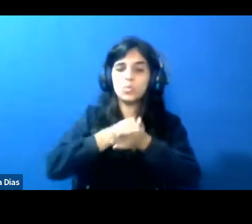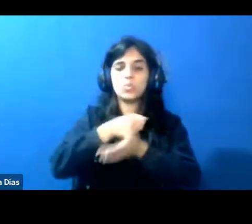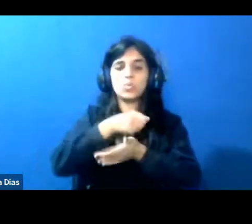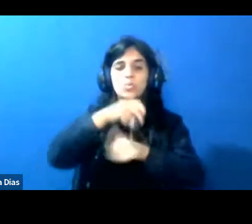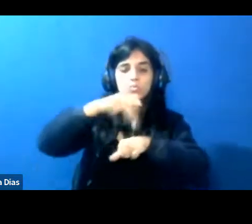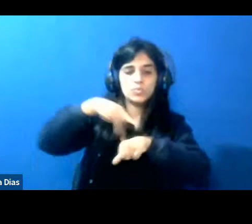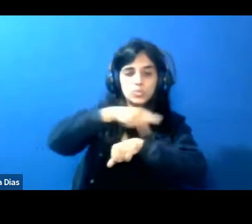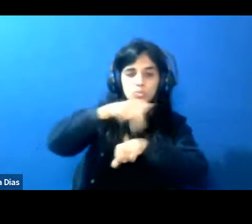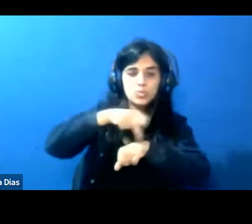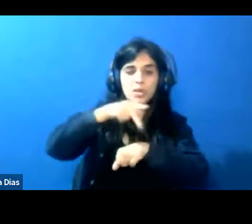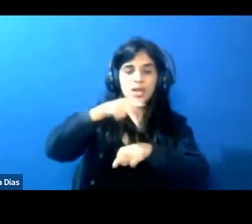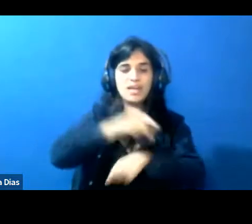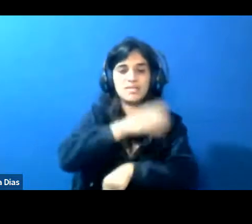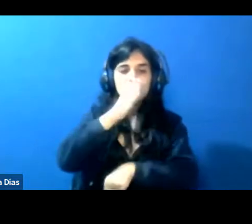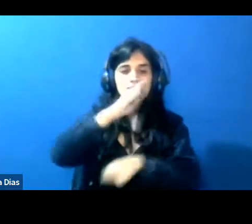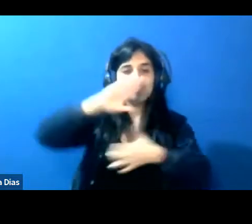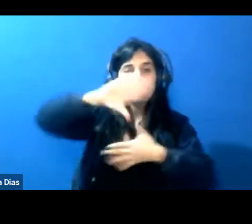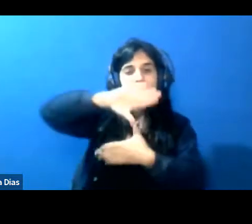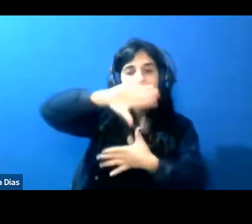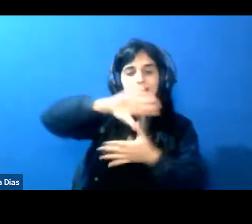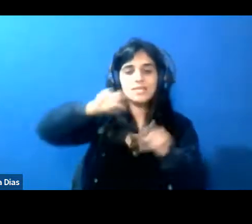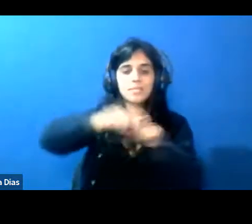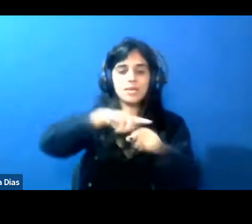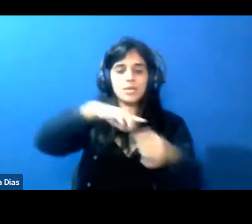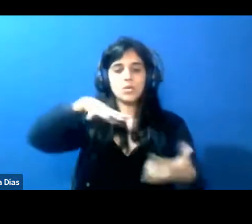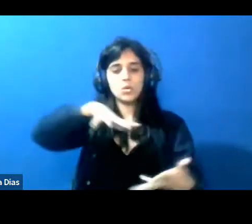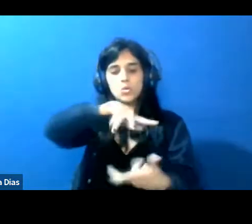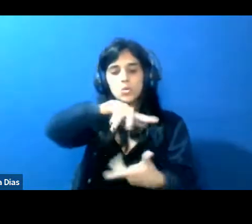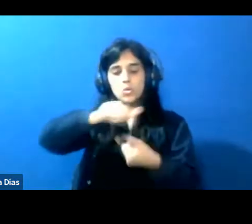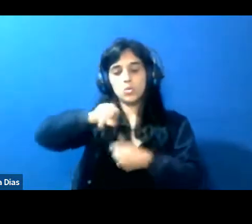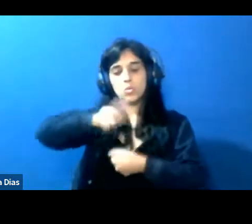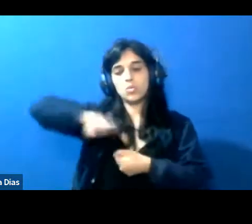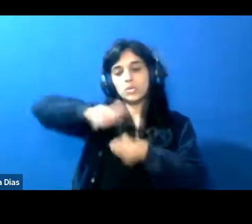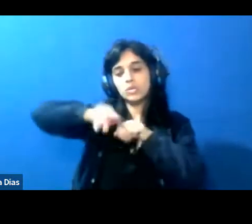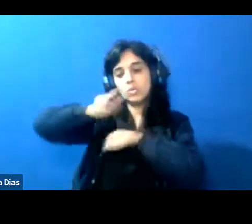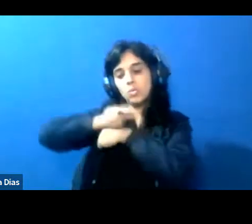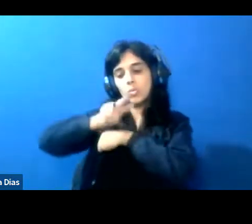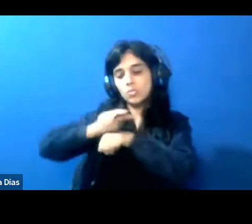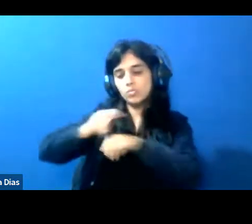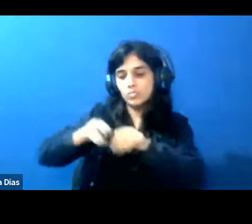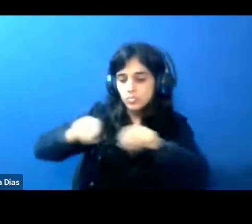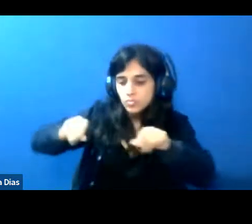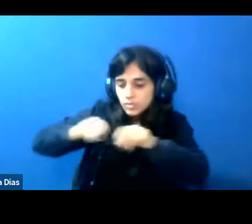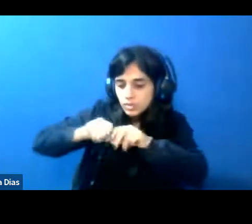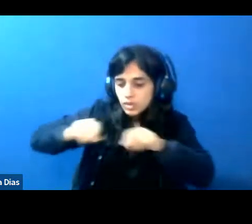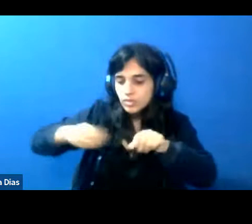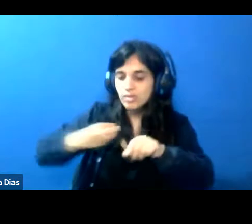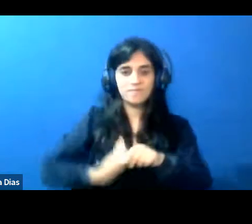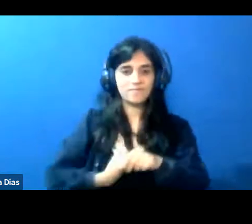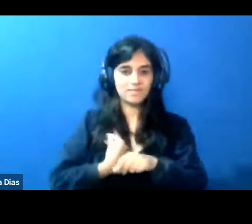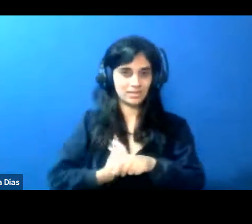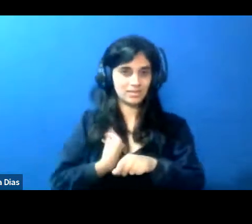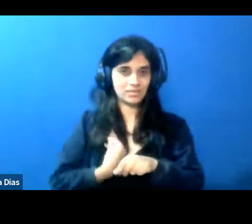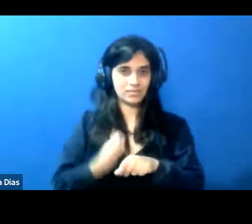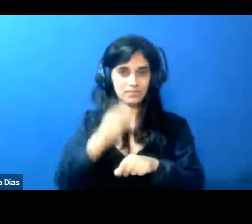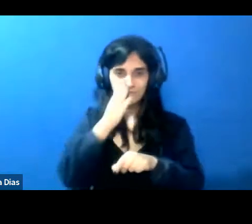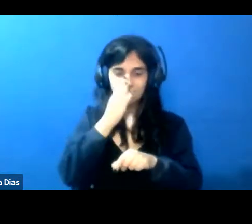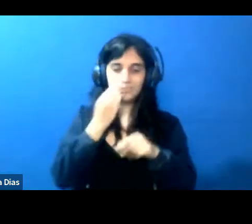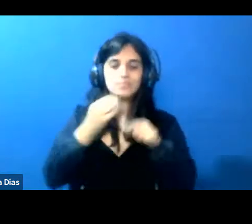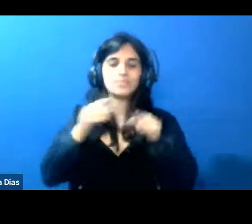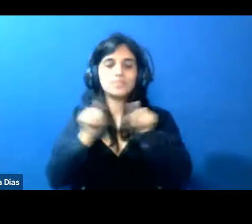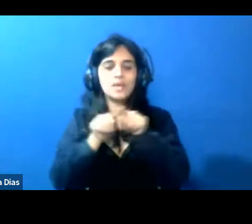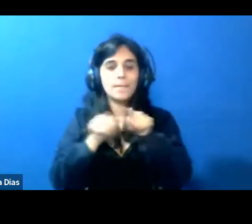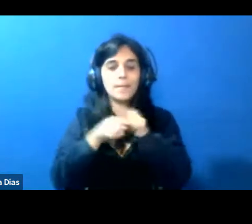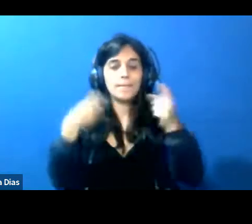e desse mundo, a partir da terra, a partir do cuidado com a vida e com o futuro da